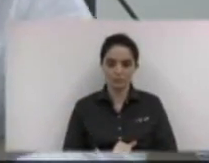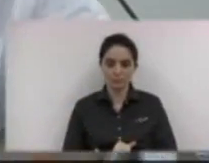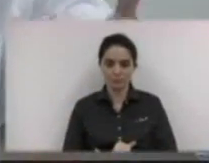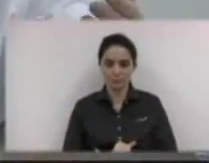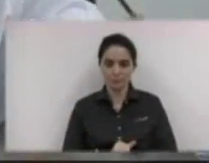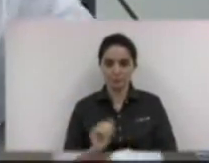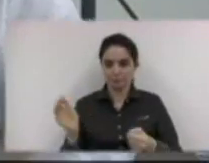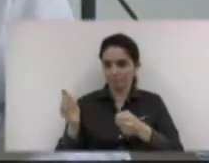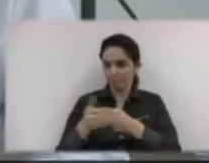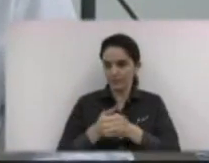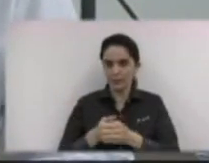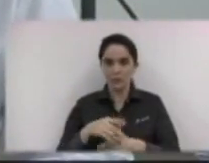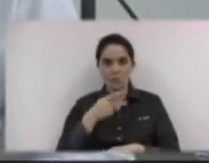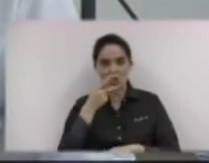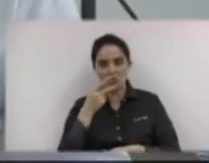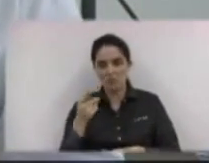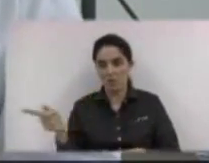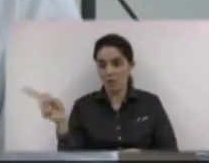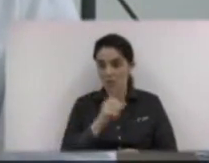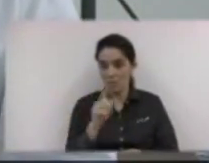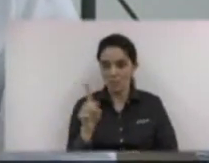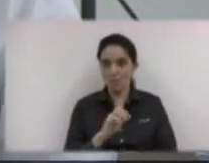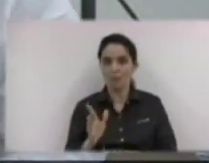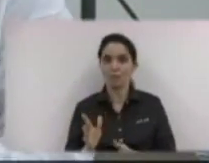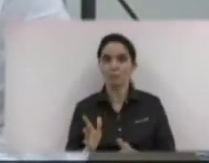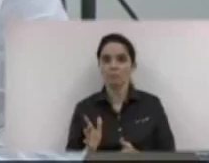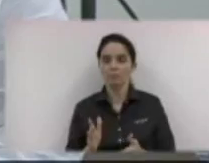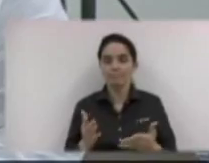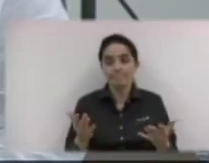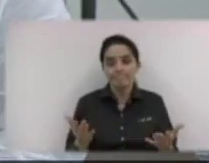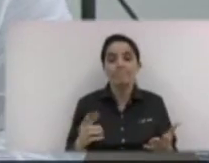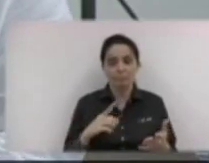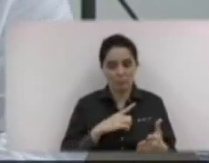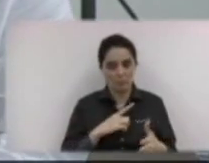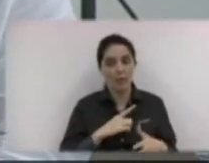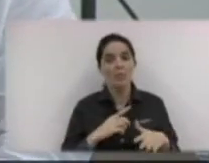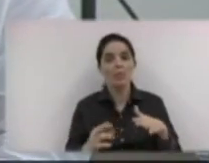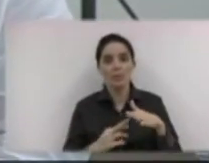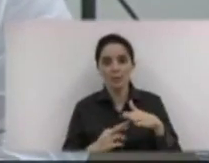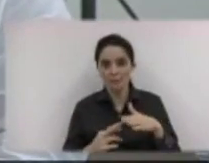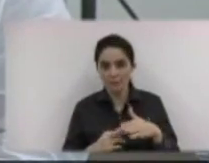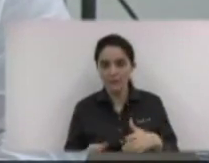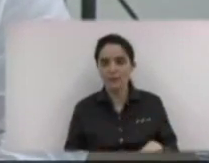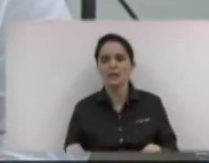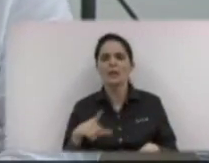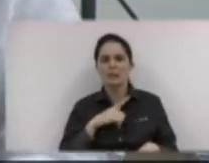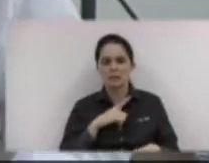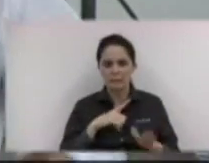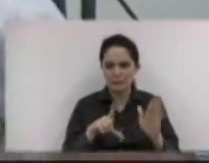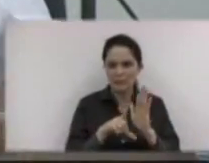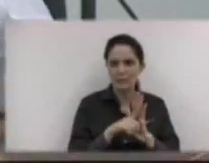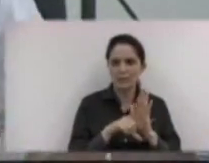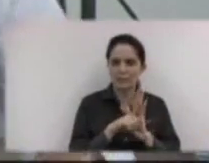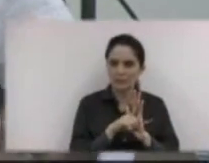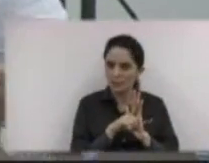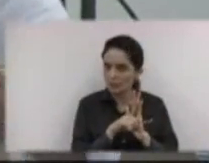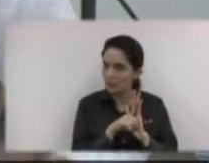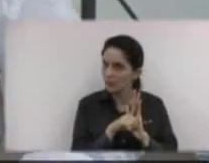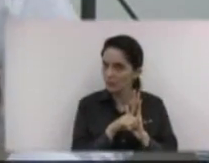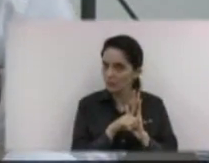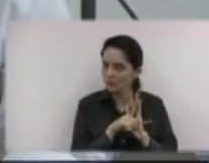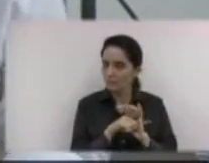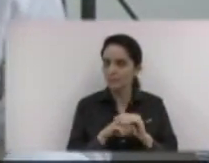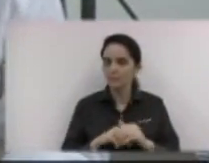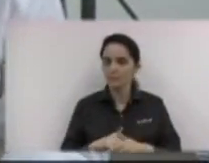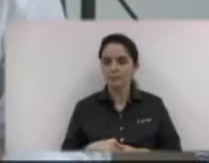forma, mas vai ter a feira. Então, a gente tem que, de fato, existe uma lei, eu até mostrei a